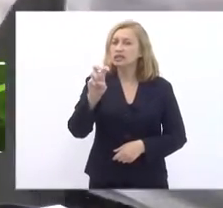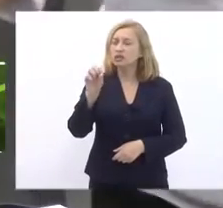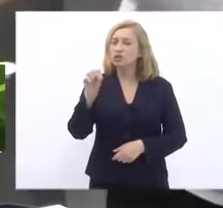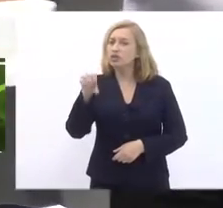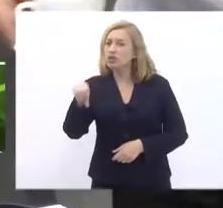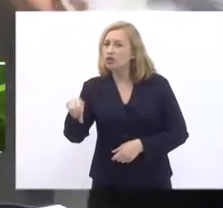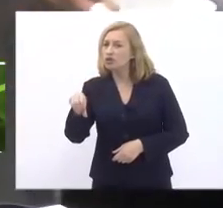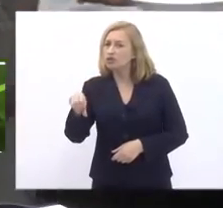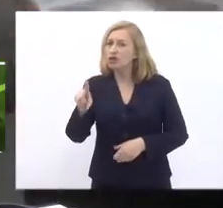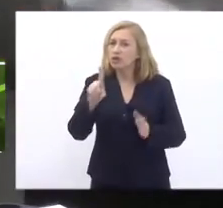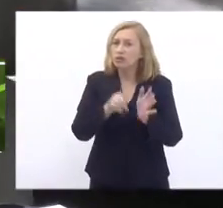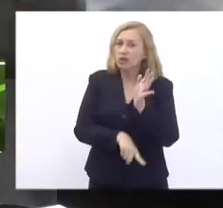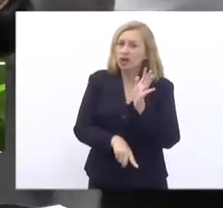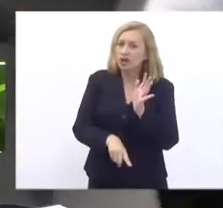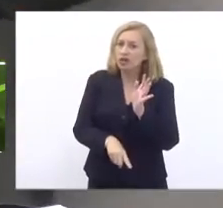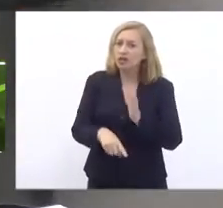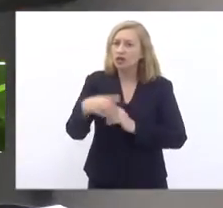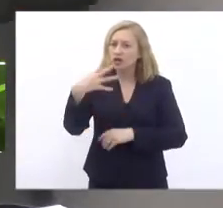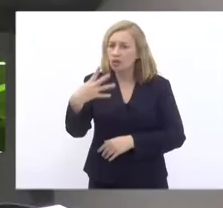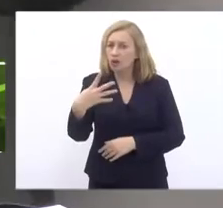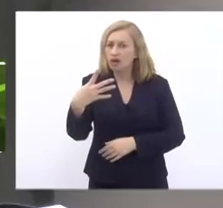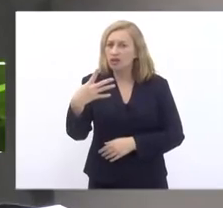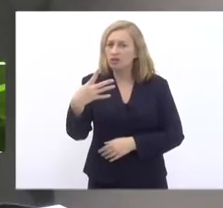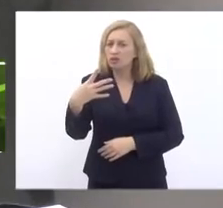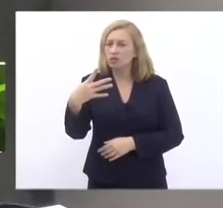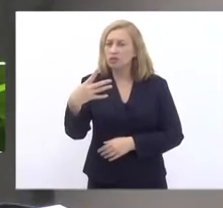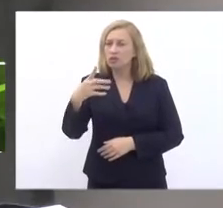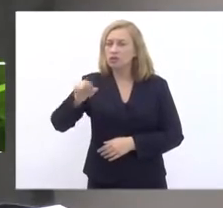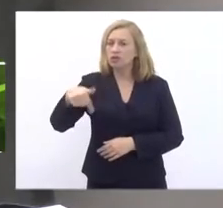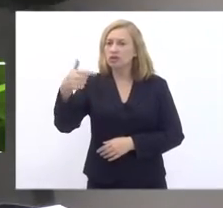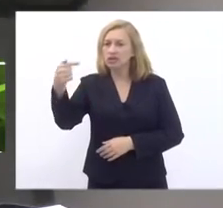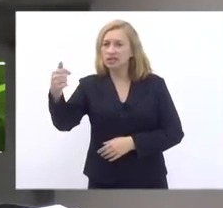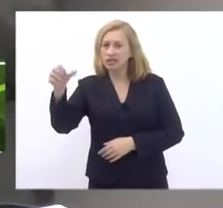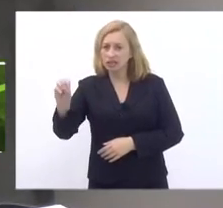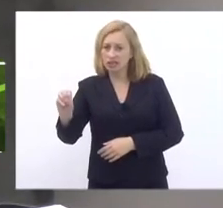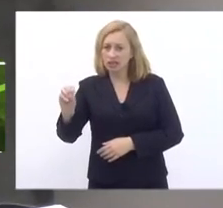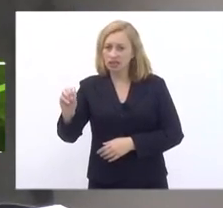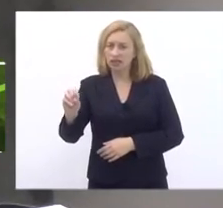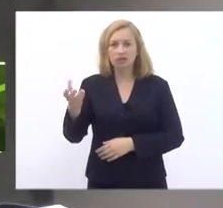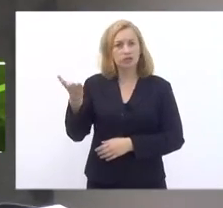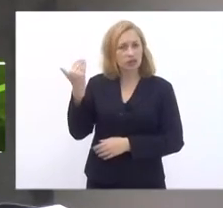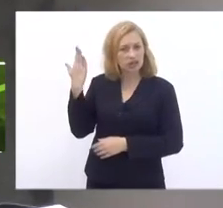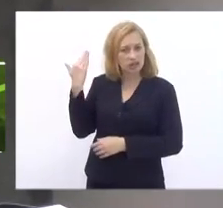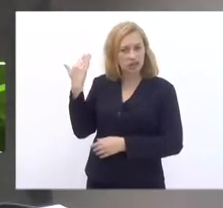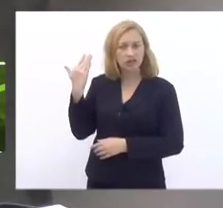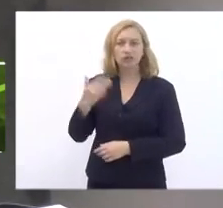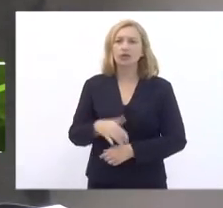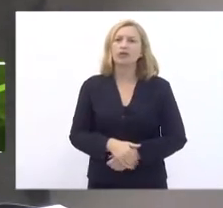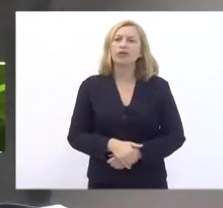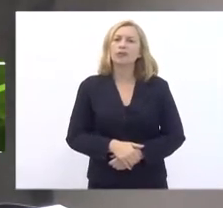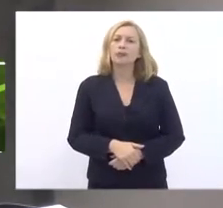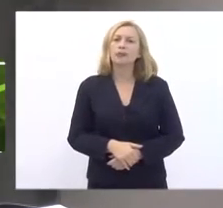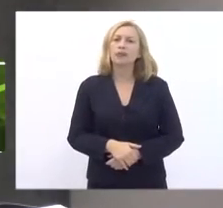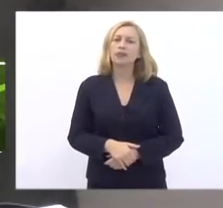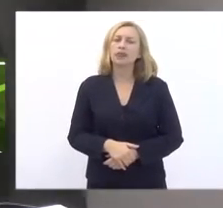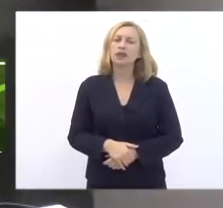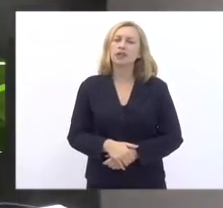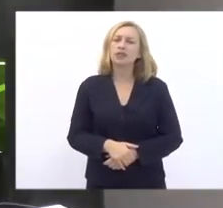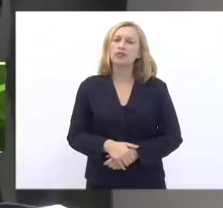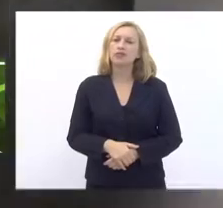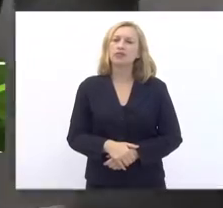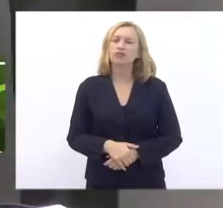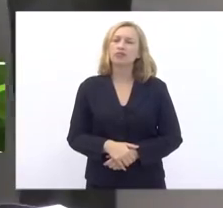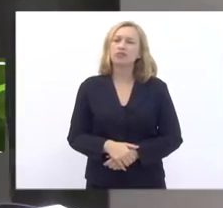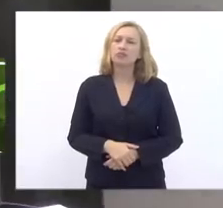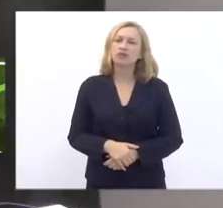5,90 menos 4,70, que era a tarifa daquela época. Né? E a especificidade